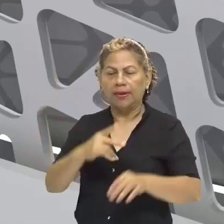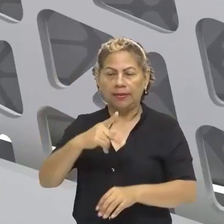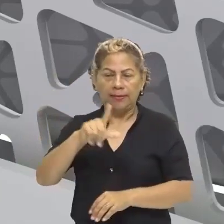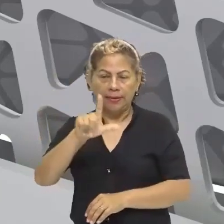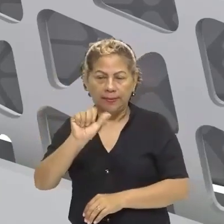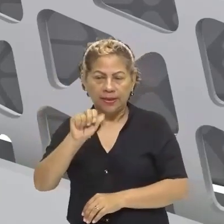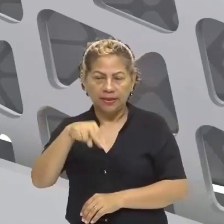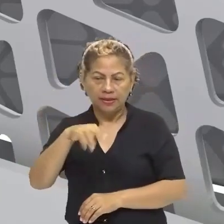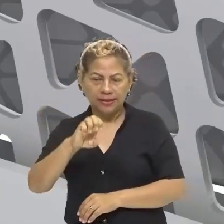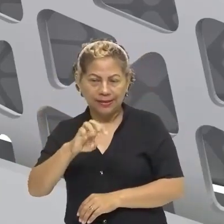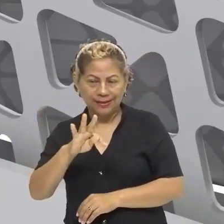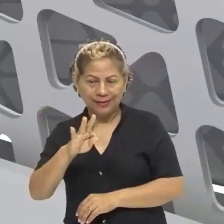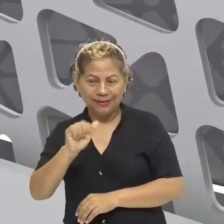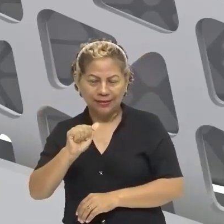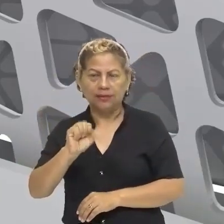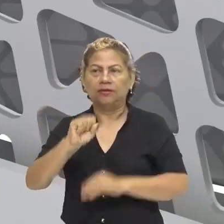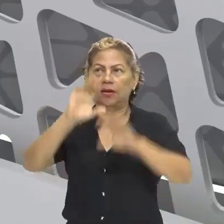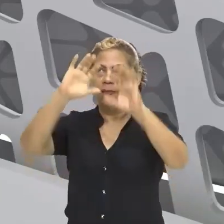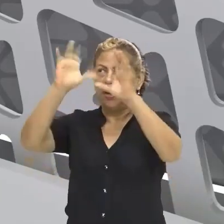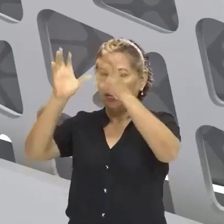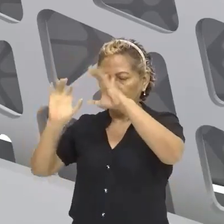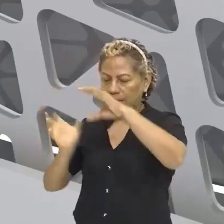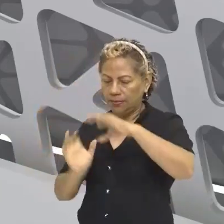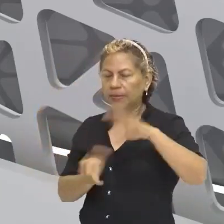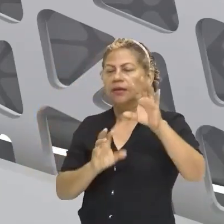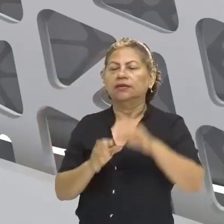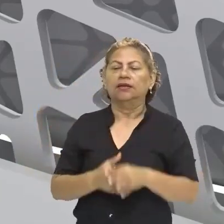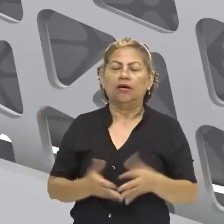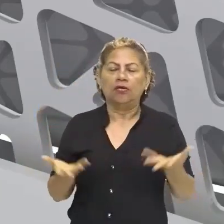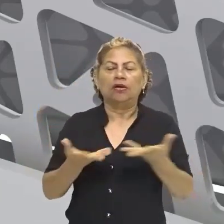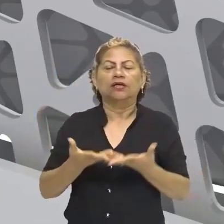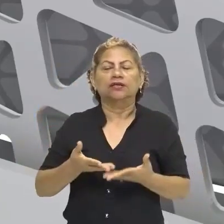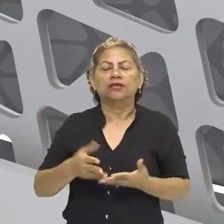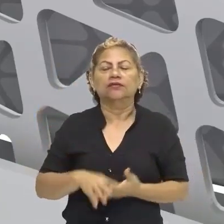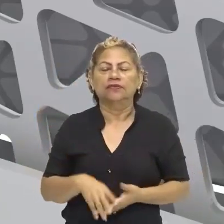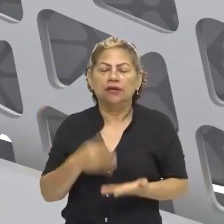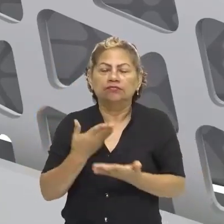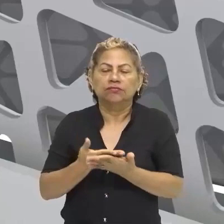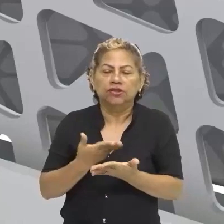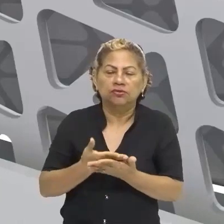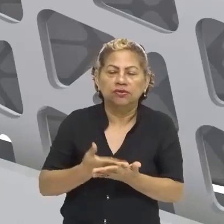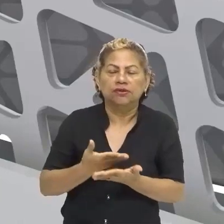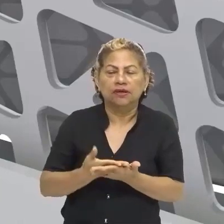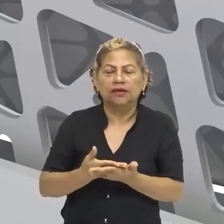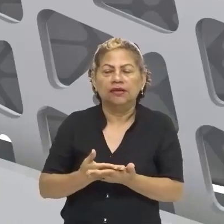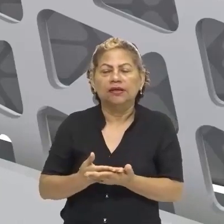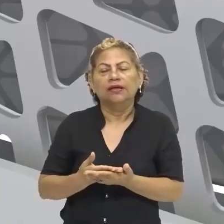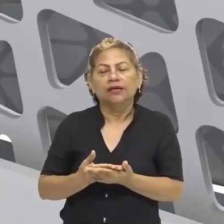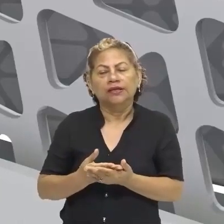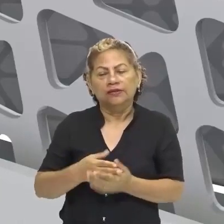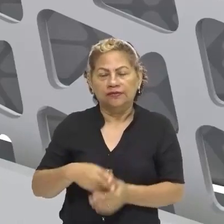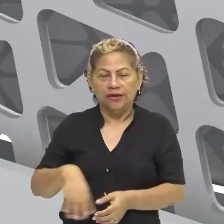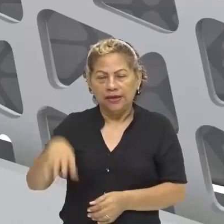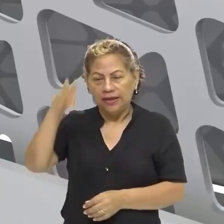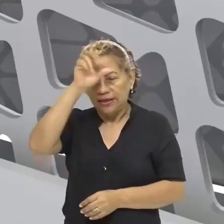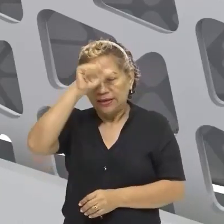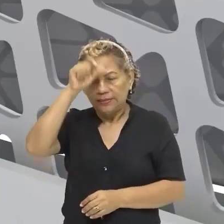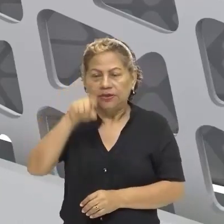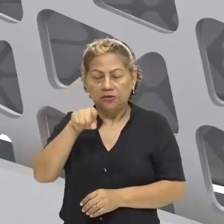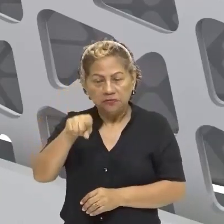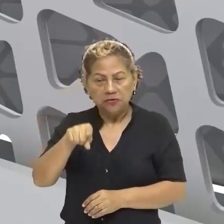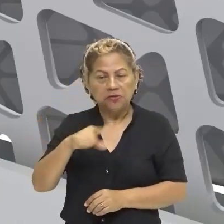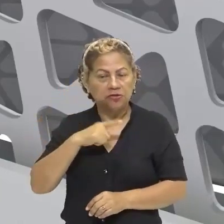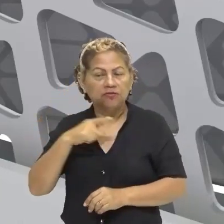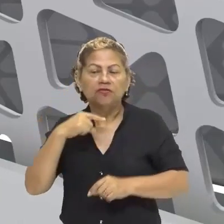relembrar essas 3 leis, vamos aplicá-las em situações de atividades para que você tire